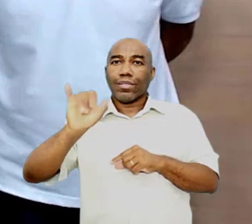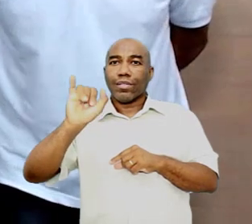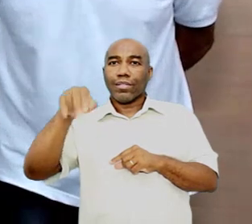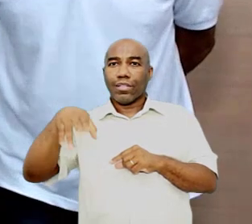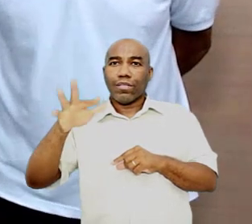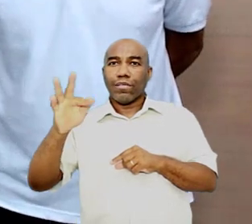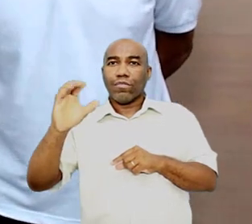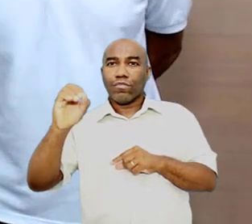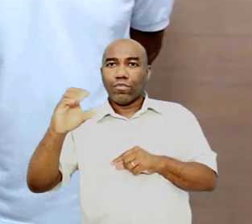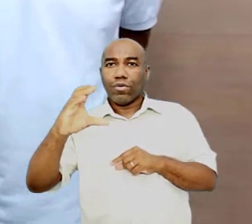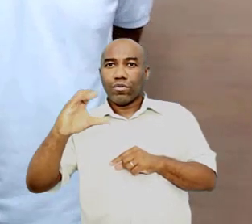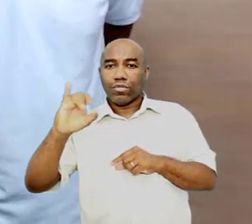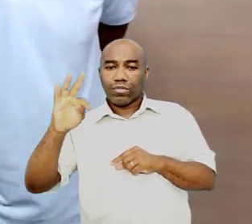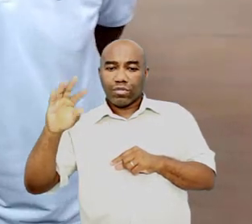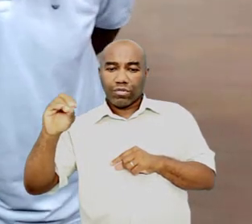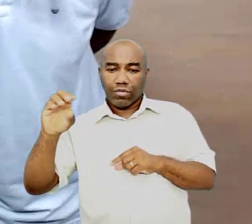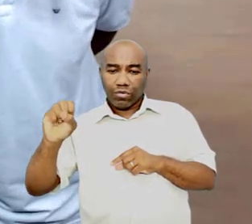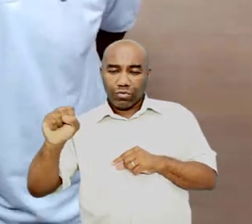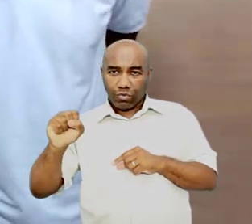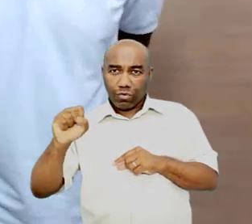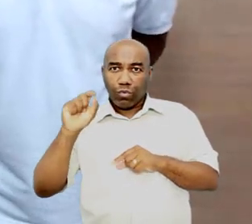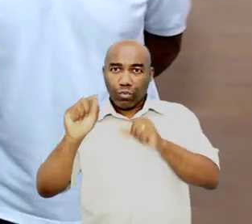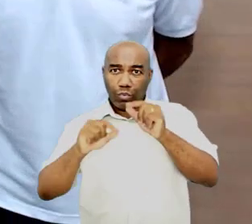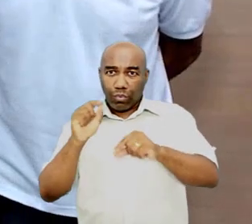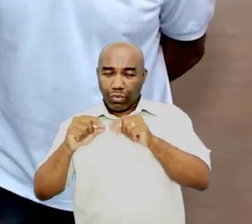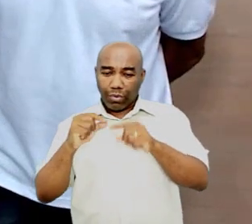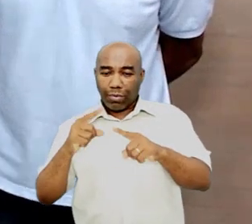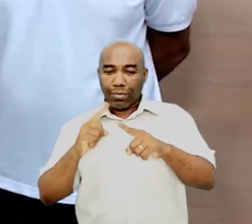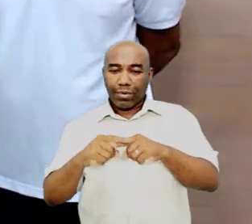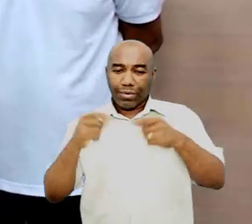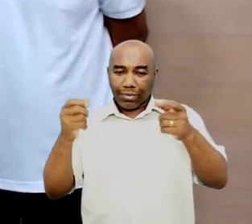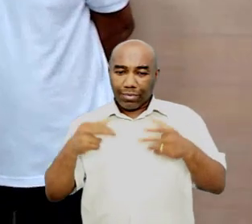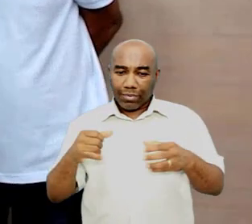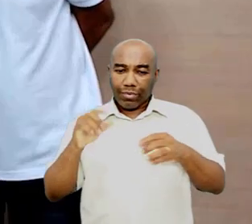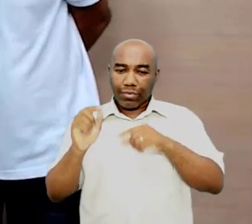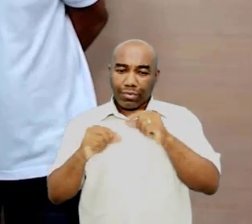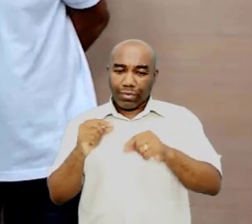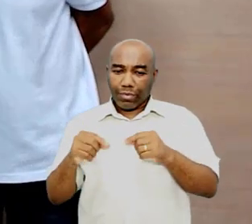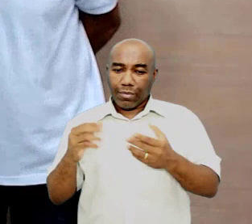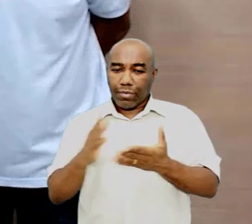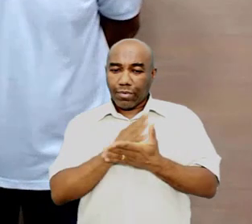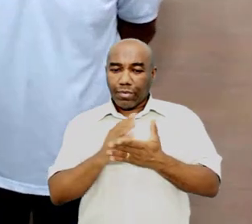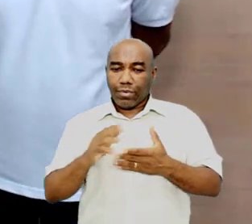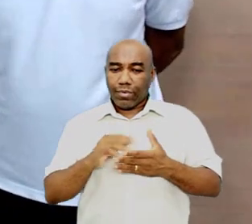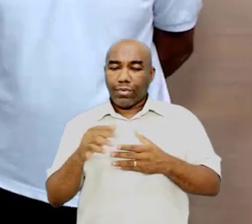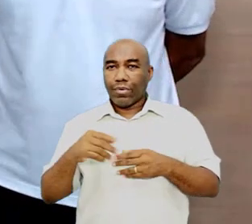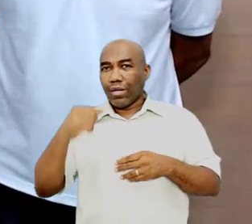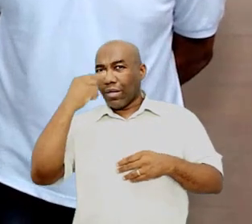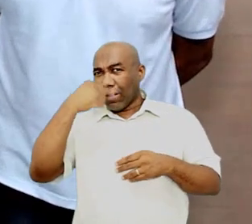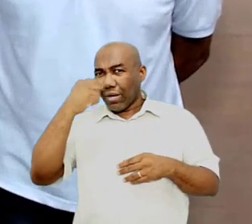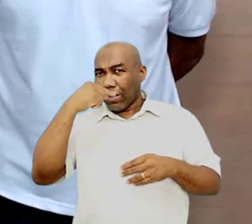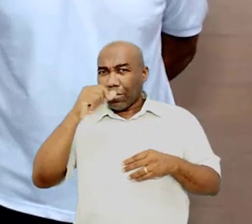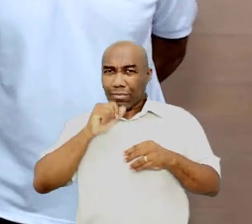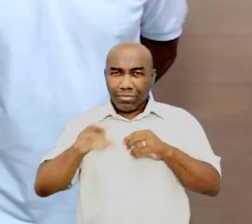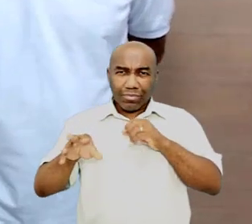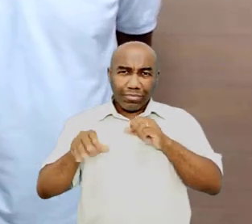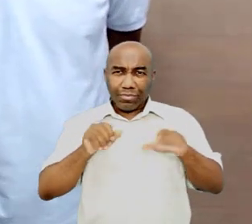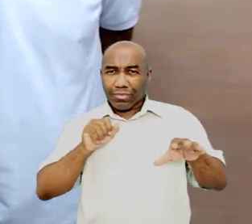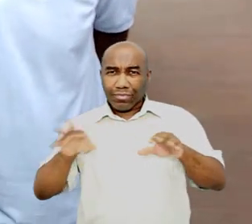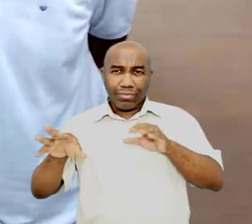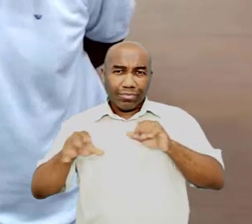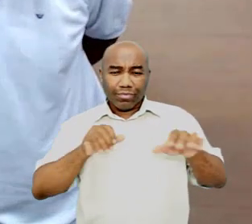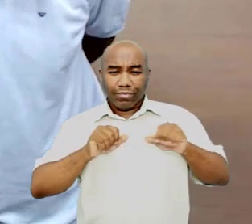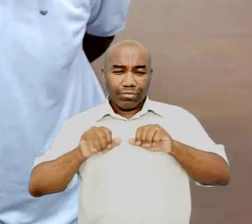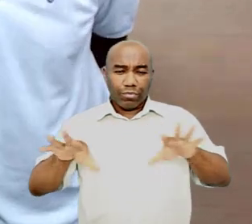defesa. Por isso que você nota uma das características da doença, ou seja, dessa virose, diminuição